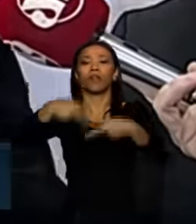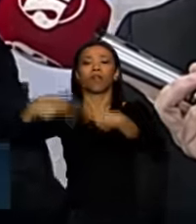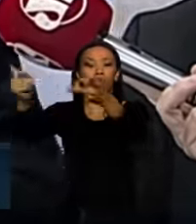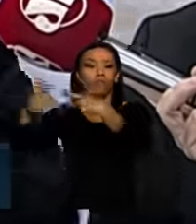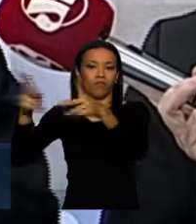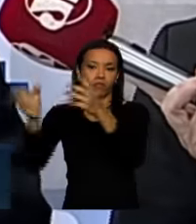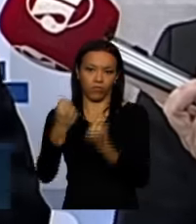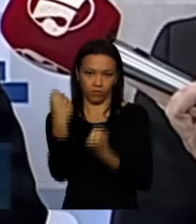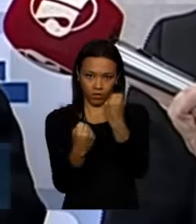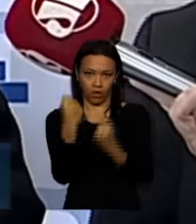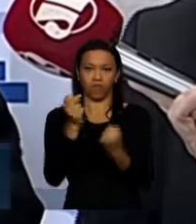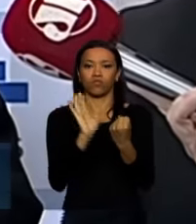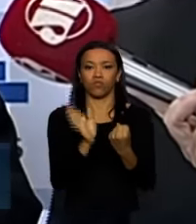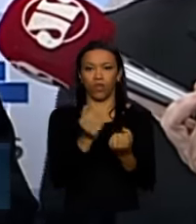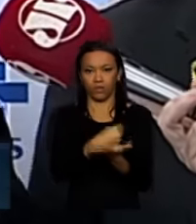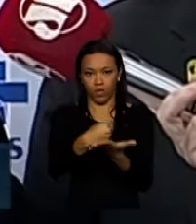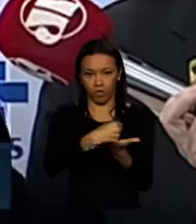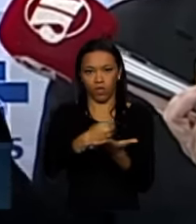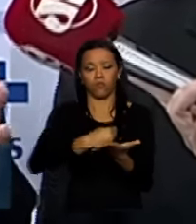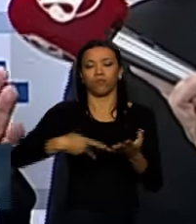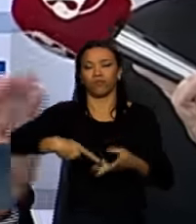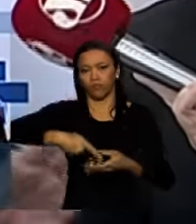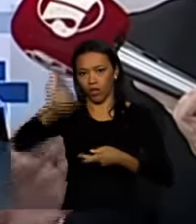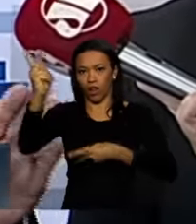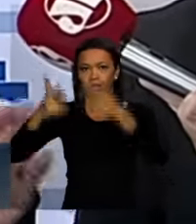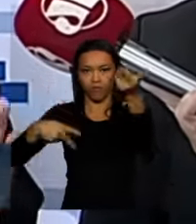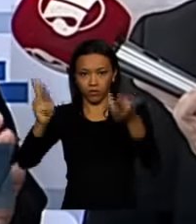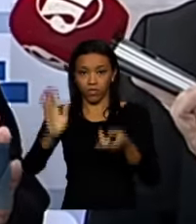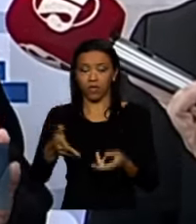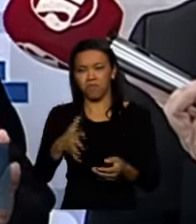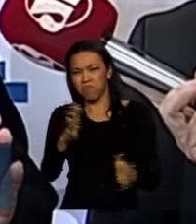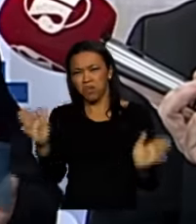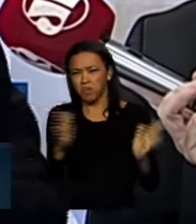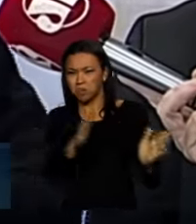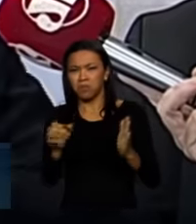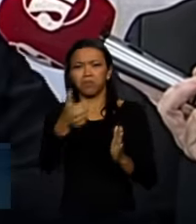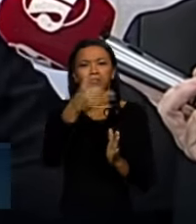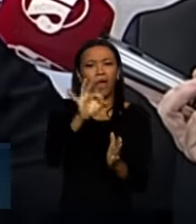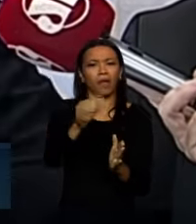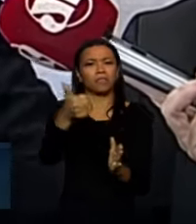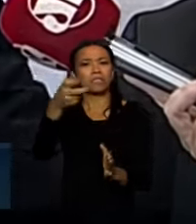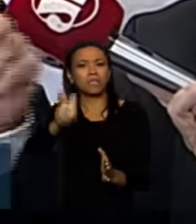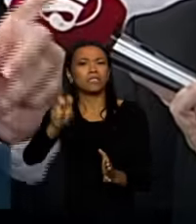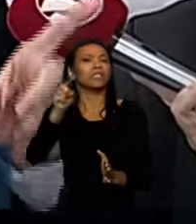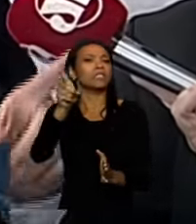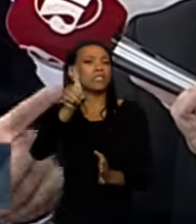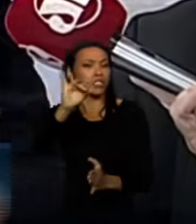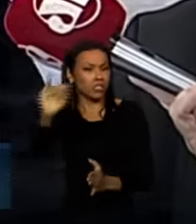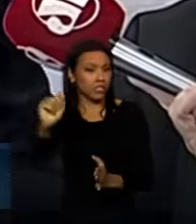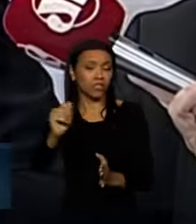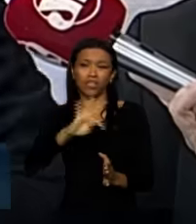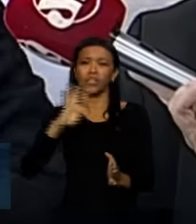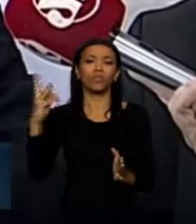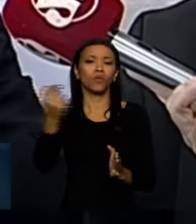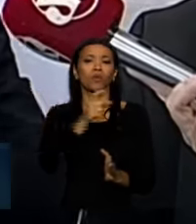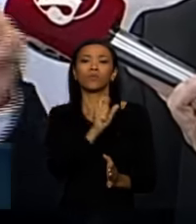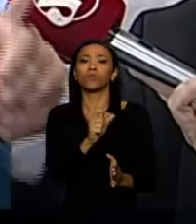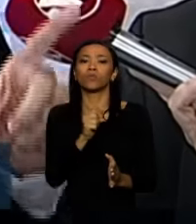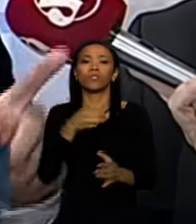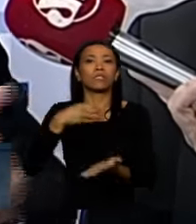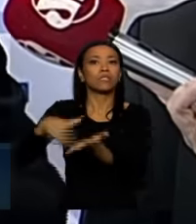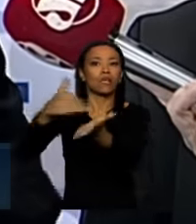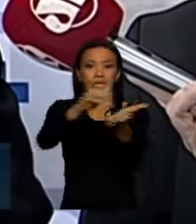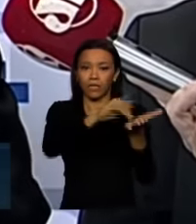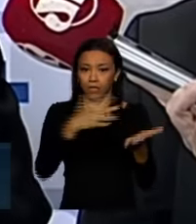vacinas estamos distribuindo esses remédios então no máximo Dentro de 10 15 dias em todos os postos em todas as